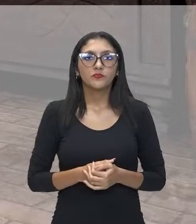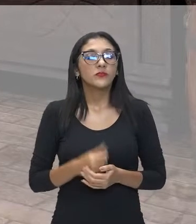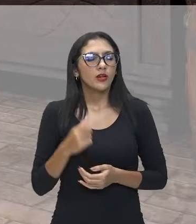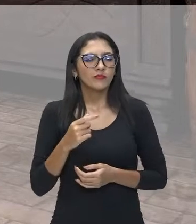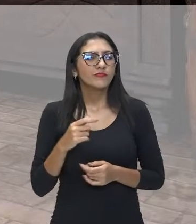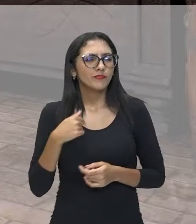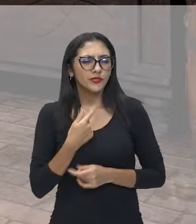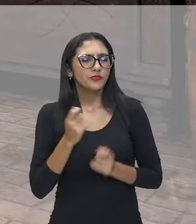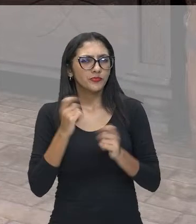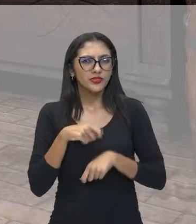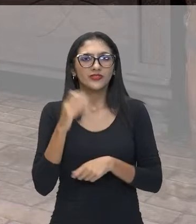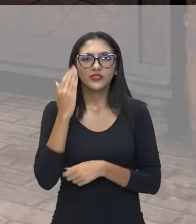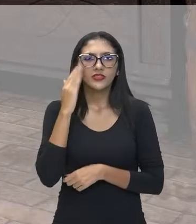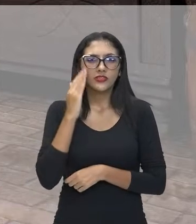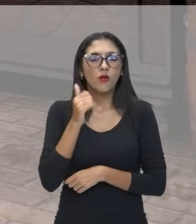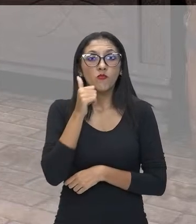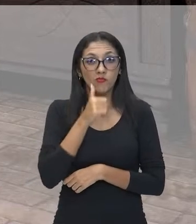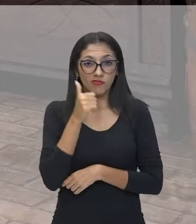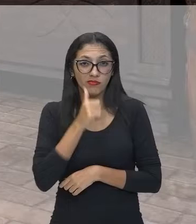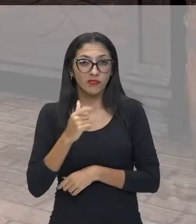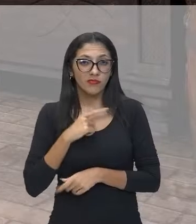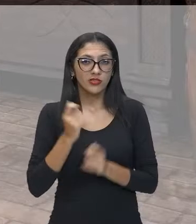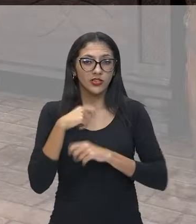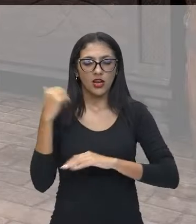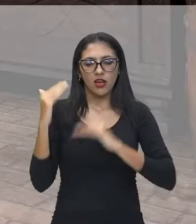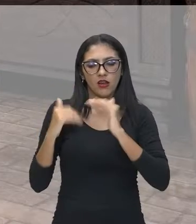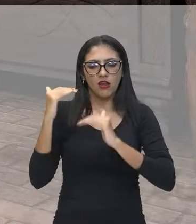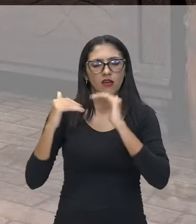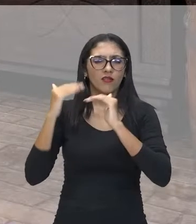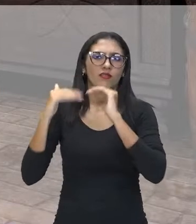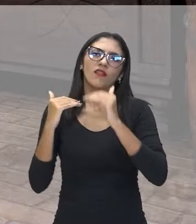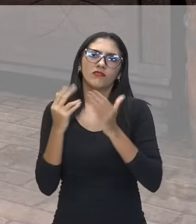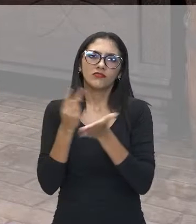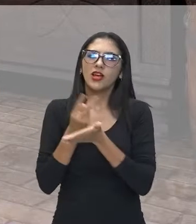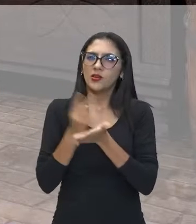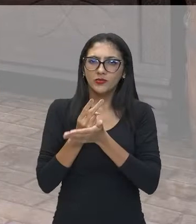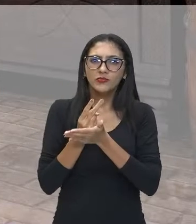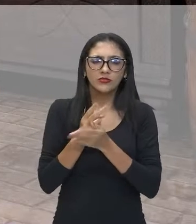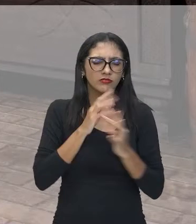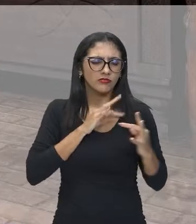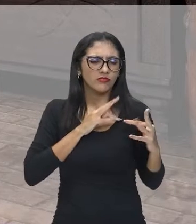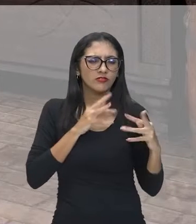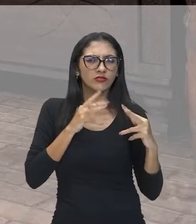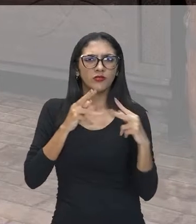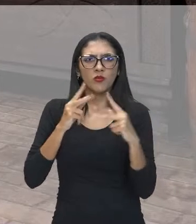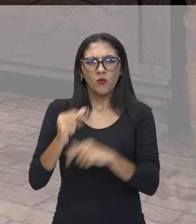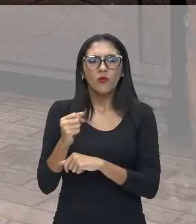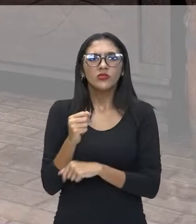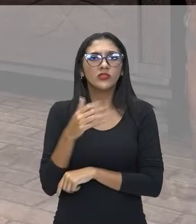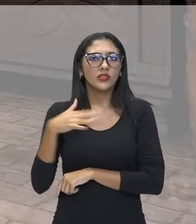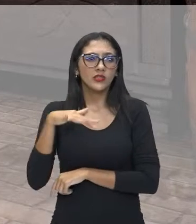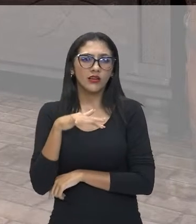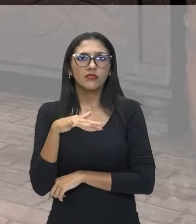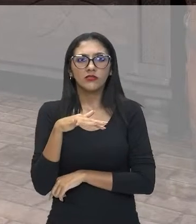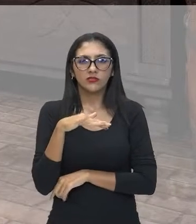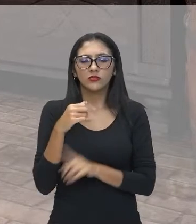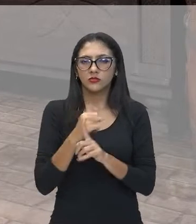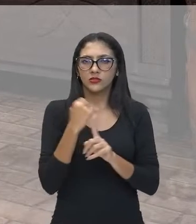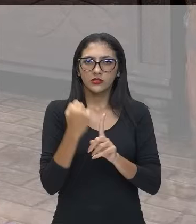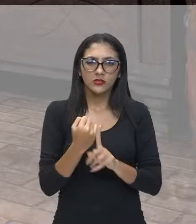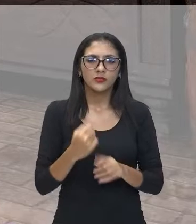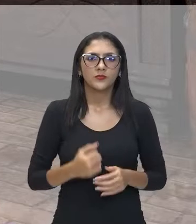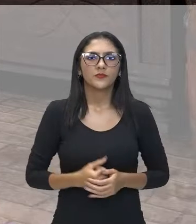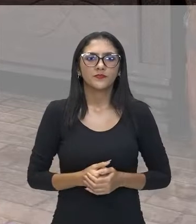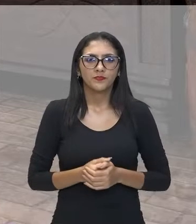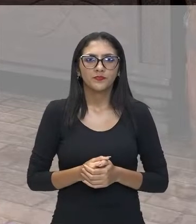mulheres, elas estão se desenvolvendo e crescendo cada vez mais em todos os ramos da vida, né? E aqui, como a gente está falando